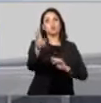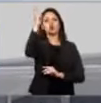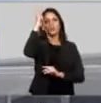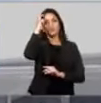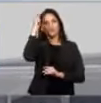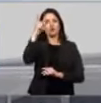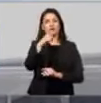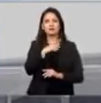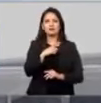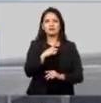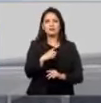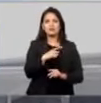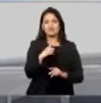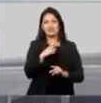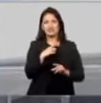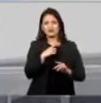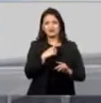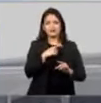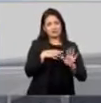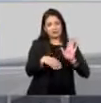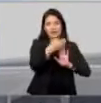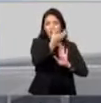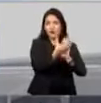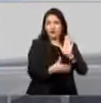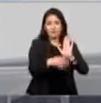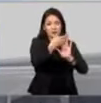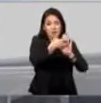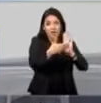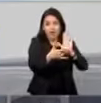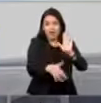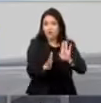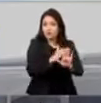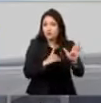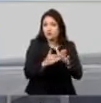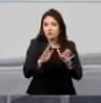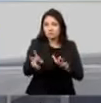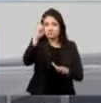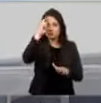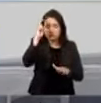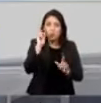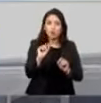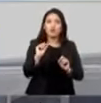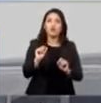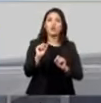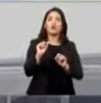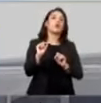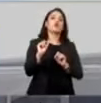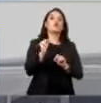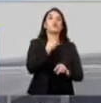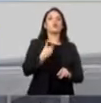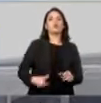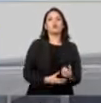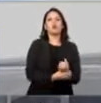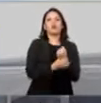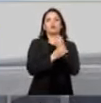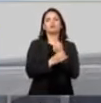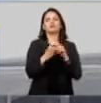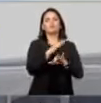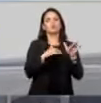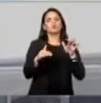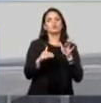sessão inteira ao tema da cultura, que se inicia com a determinação de que o Estado garantirá a todos o pleno exercício dos direitos culturais e acesso